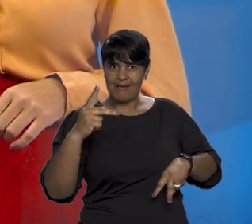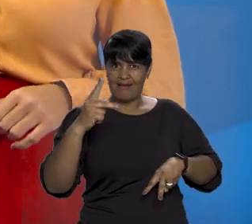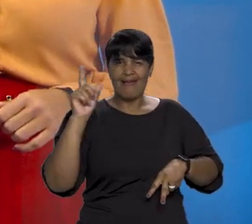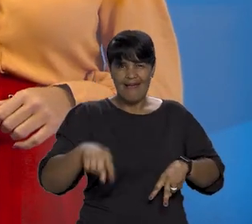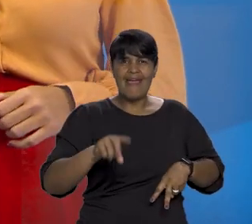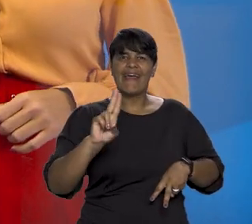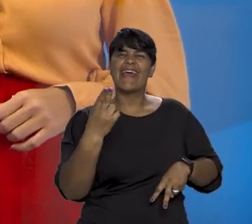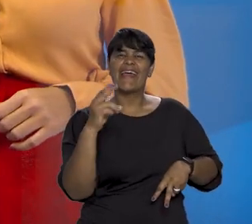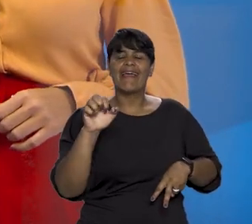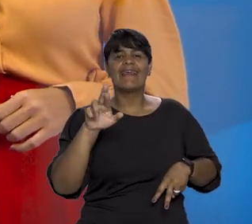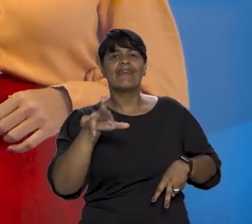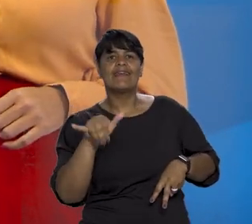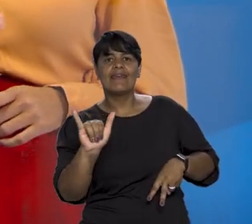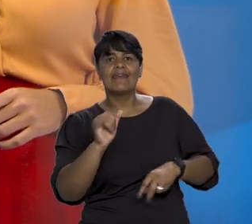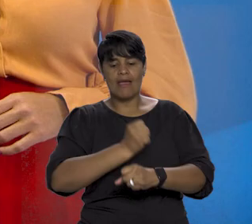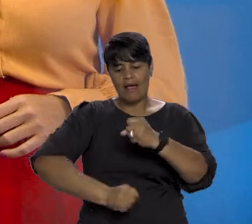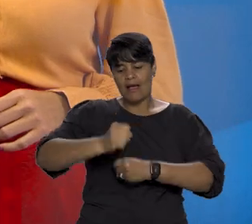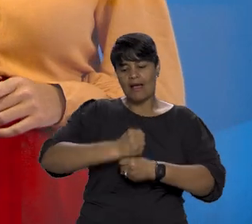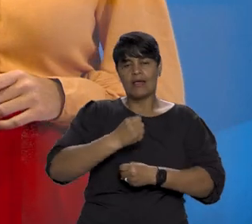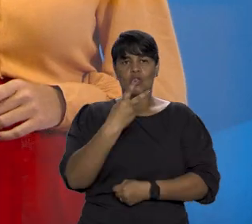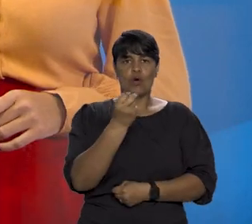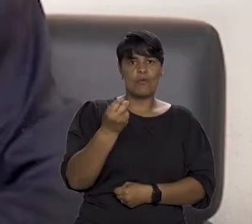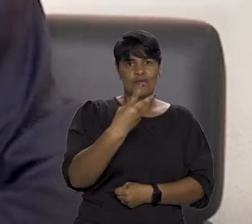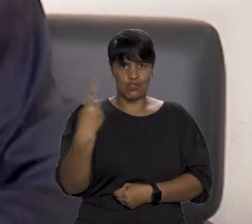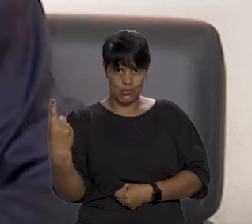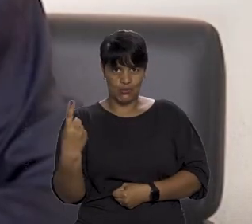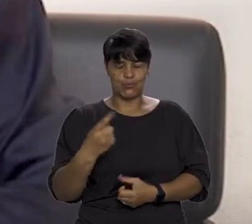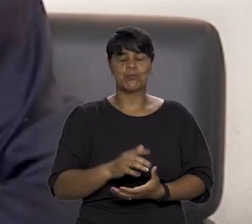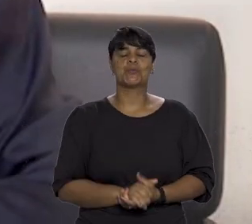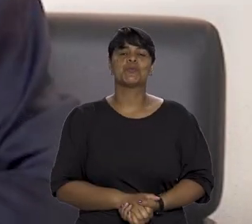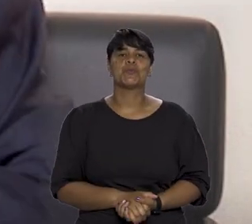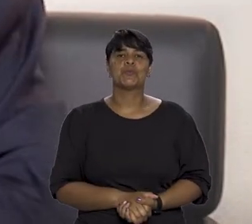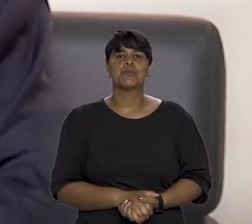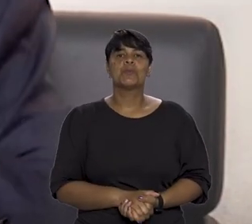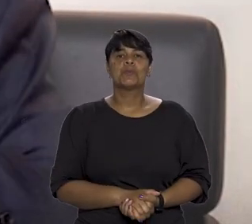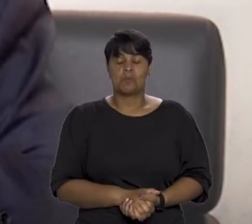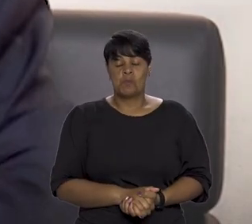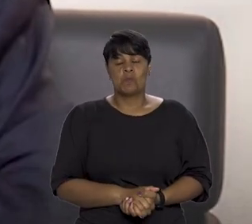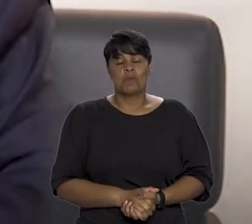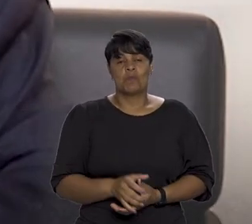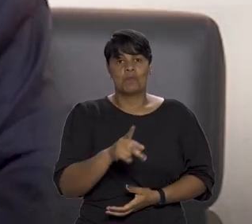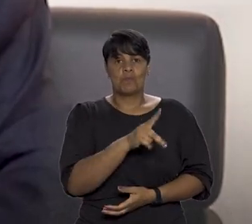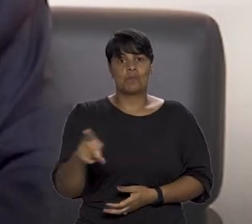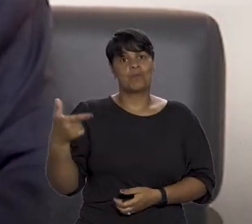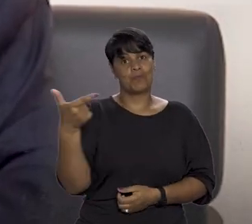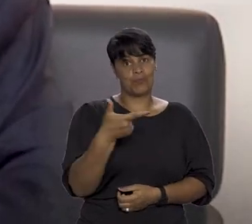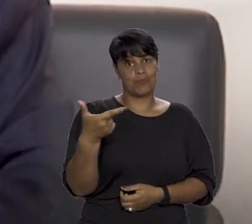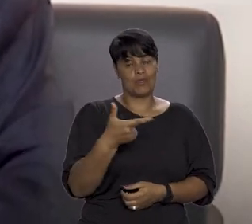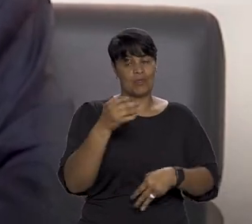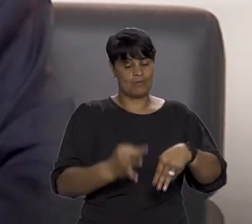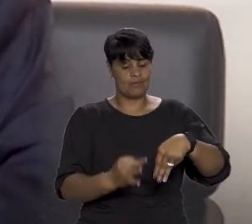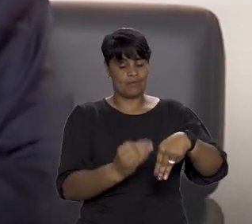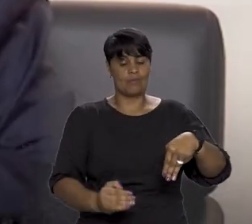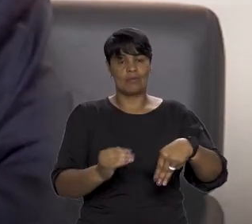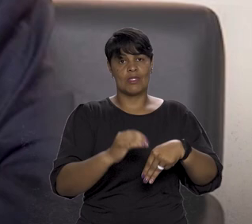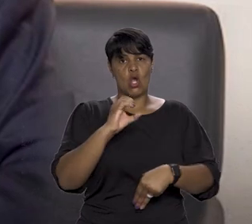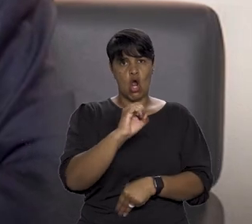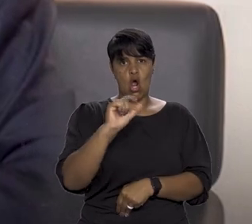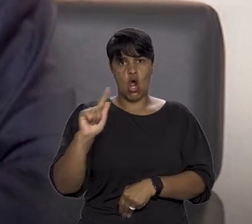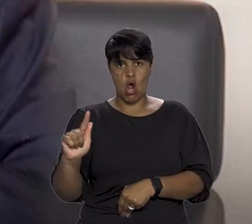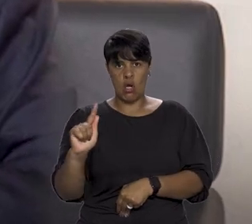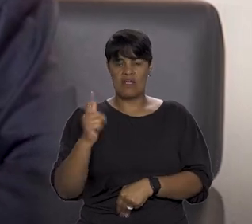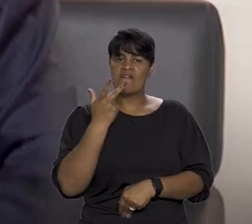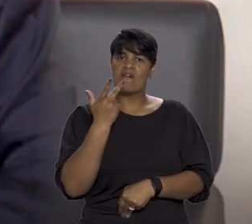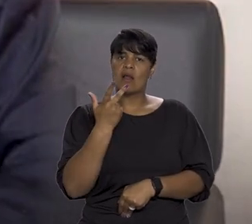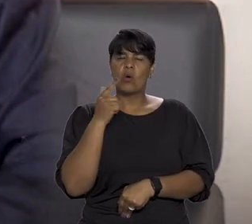em riborel no ano de 2021 o vice-presidente do STJ Ministro og Fernandes considerando não